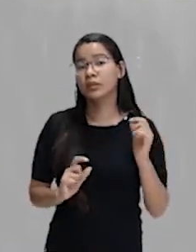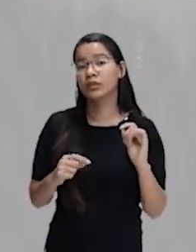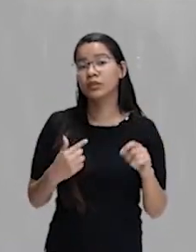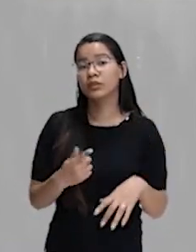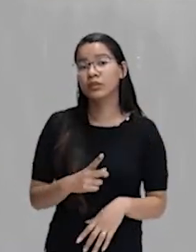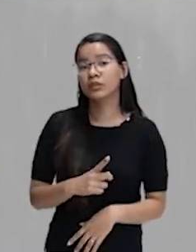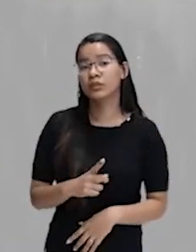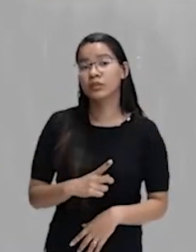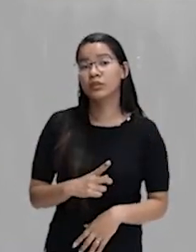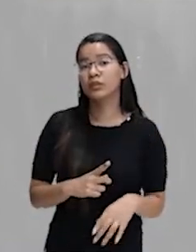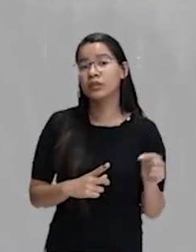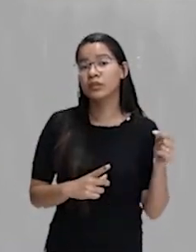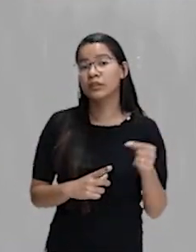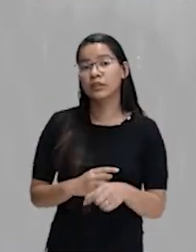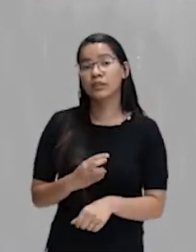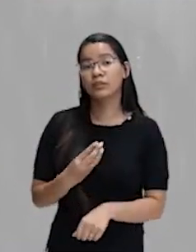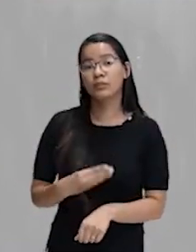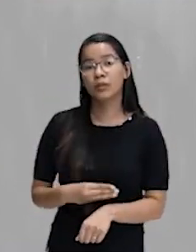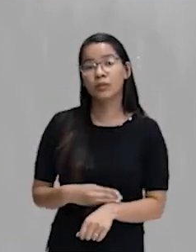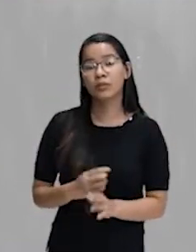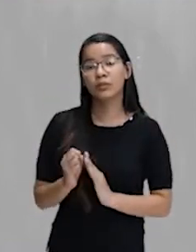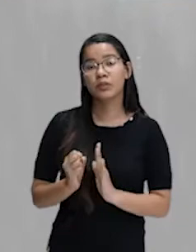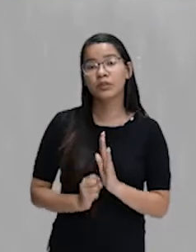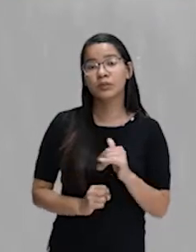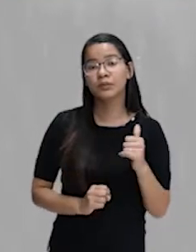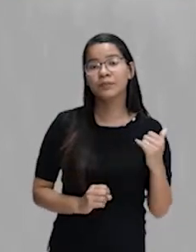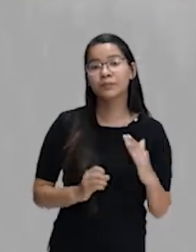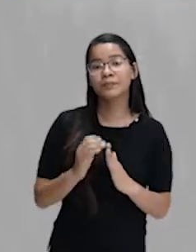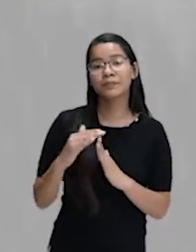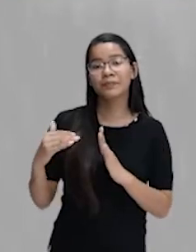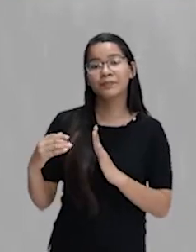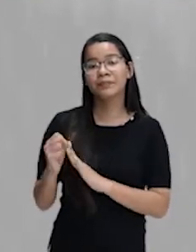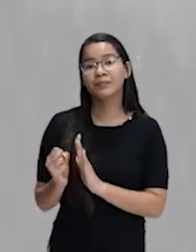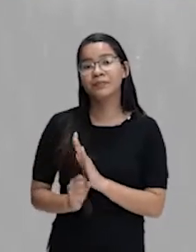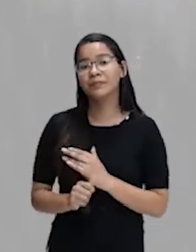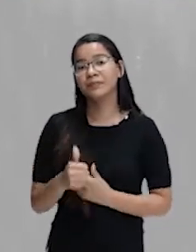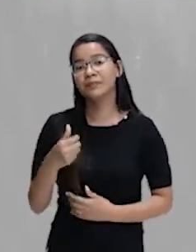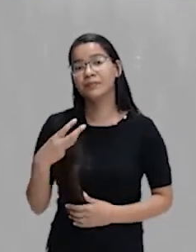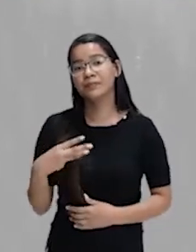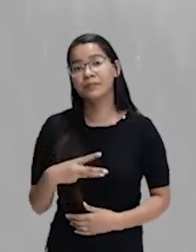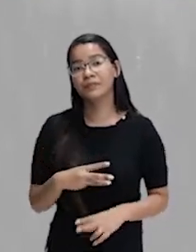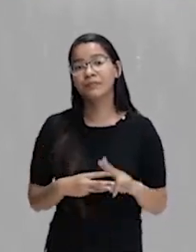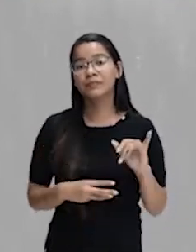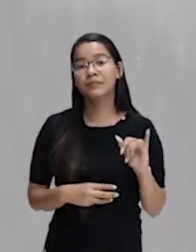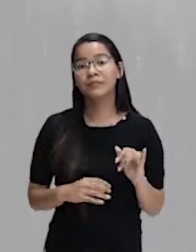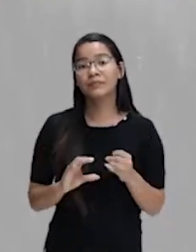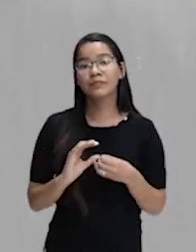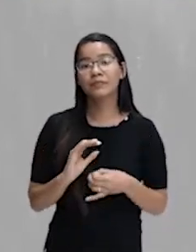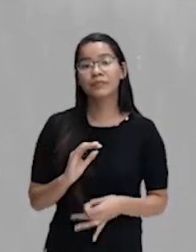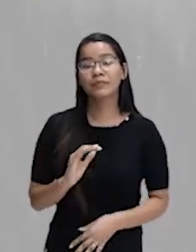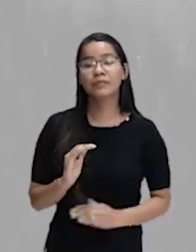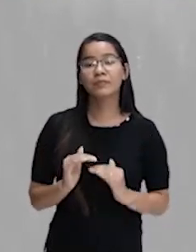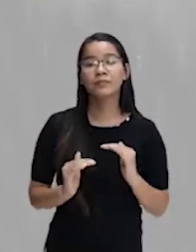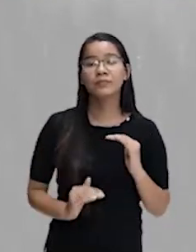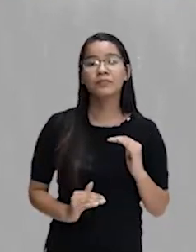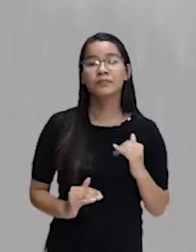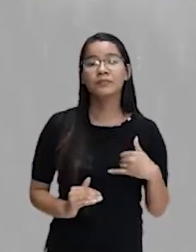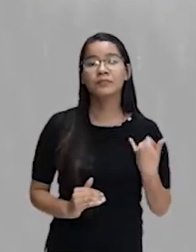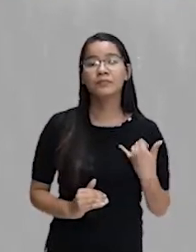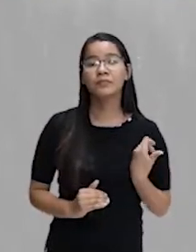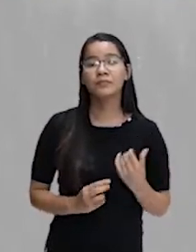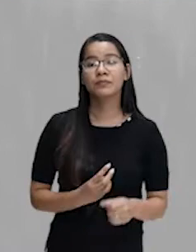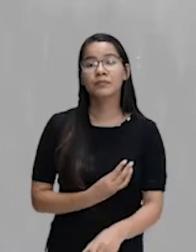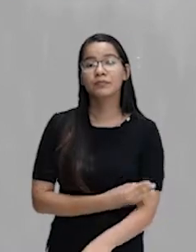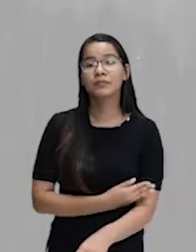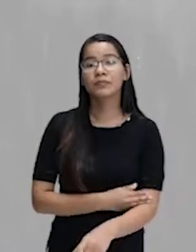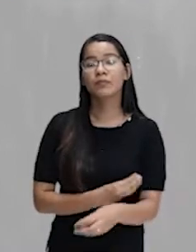nós teremos nesse momento, do século XI ao século XIII, que vai caracterizar na Baixa Idade Média como ser uma